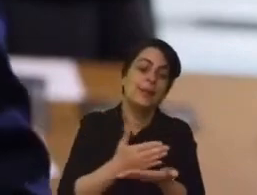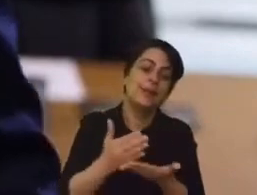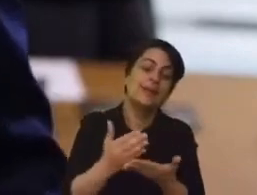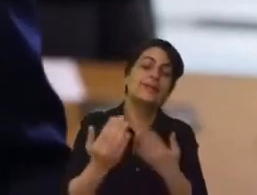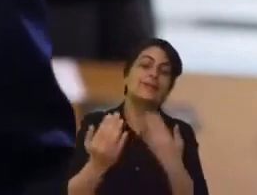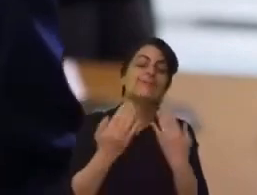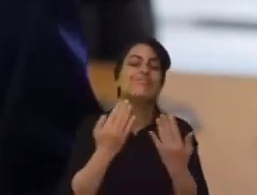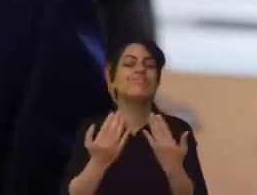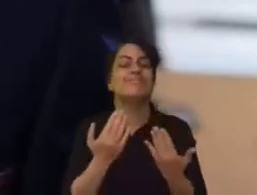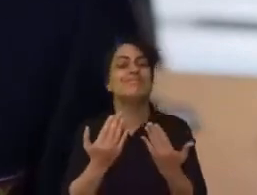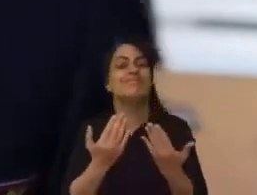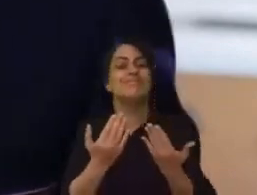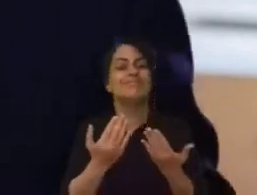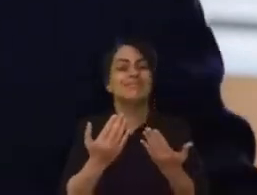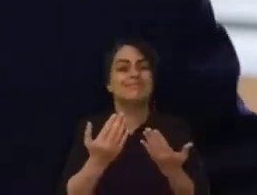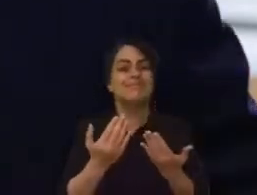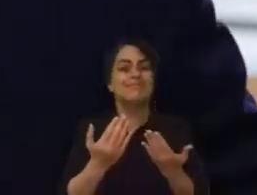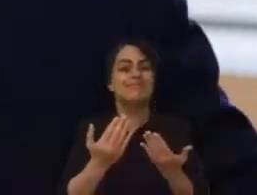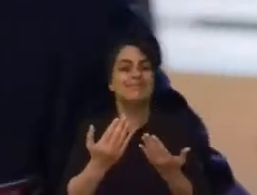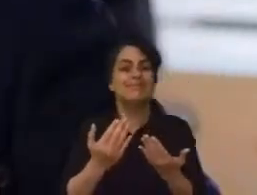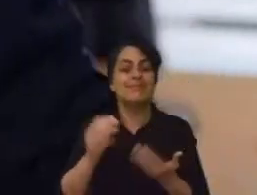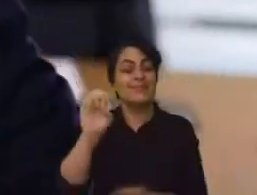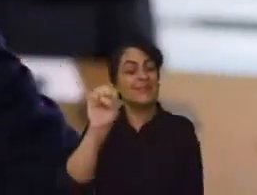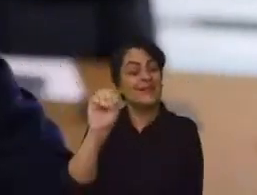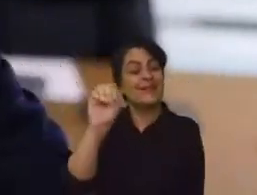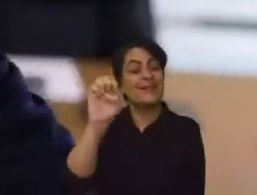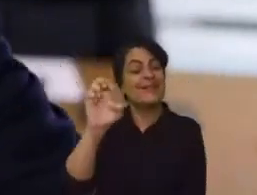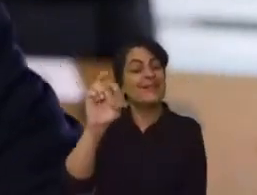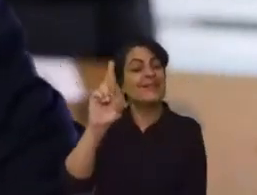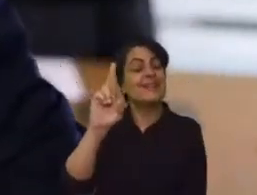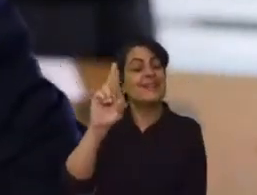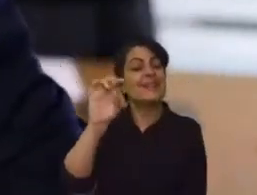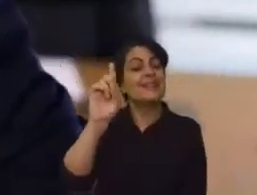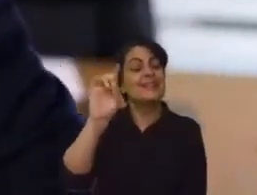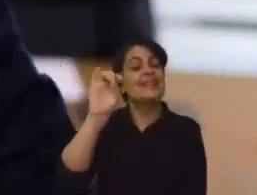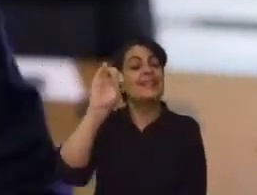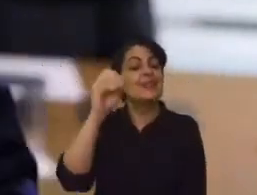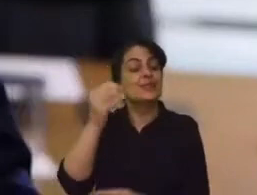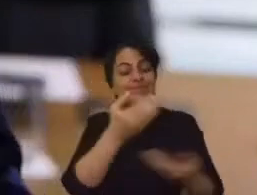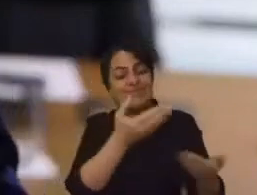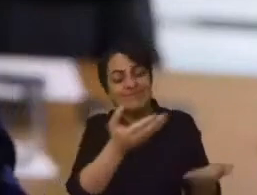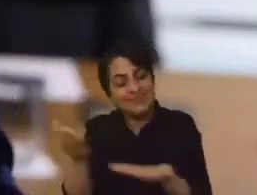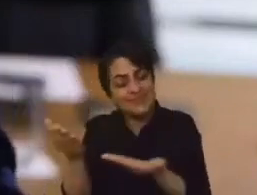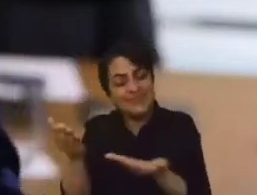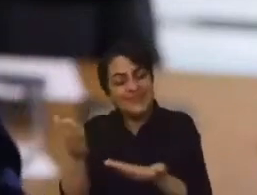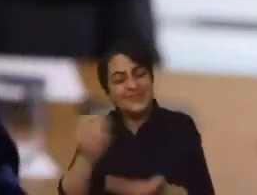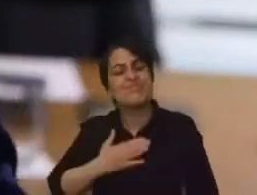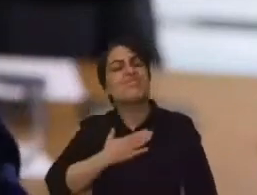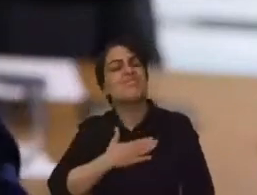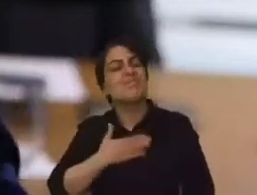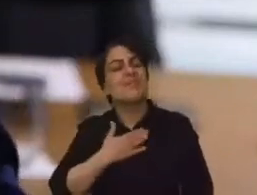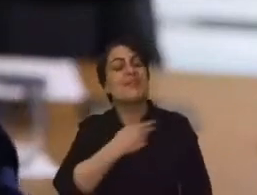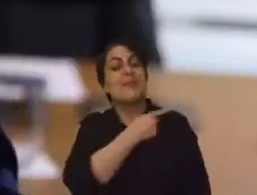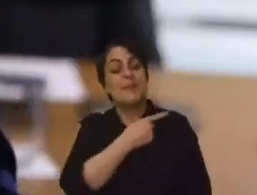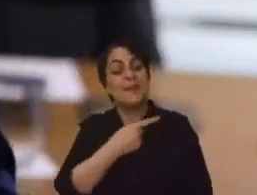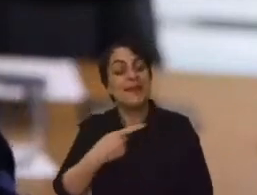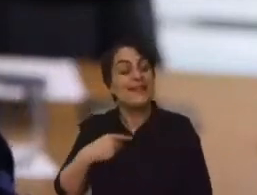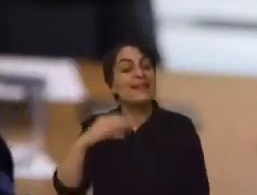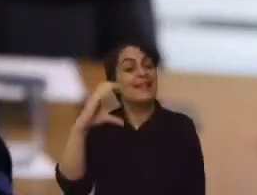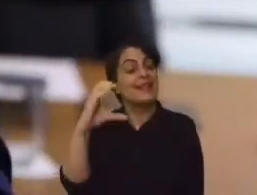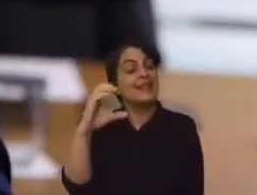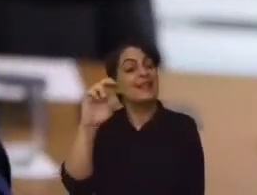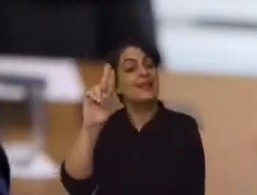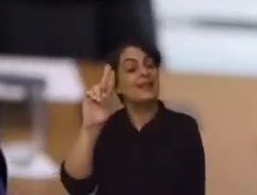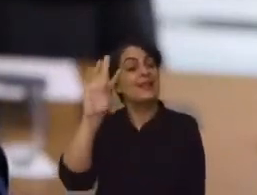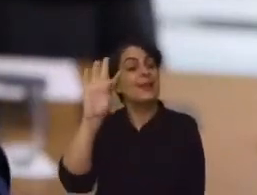cumprimentando o querido companheiro Sérgio Nobre, o nosso querido presidente nacional da CUT, a nossa